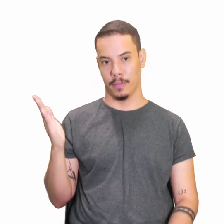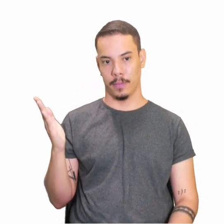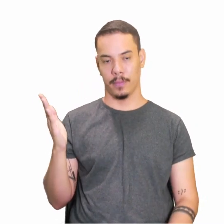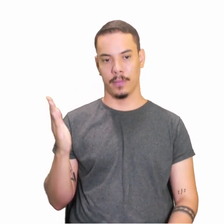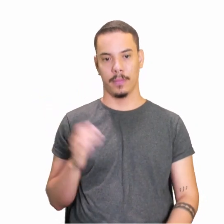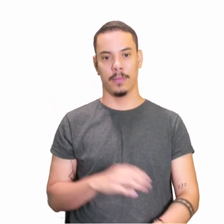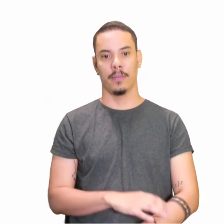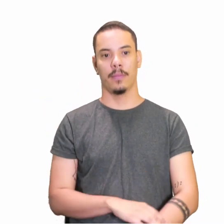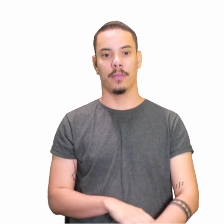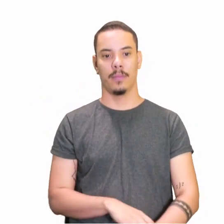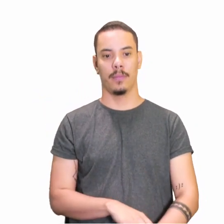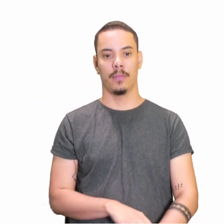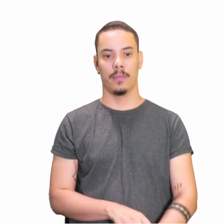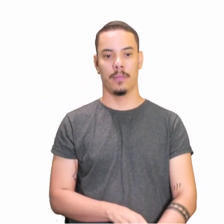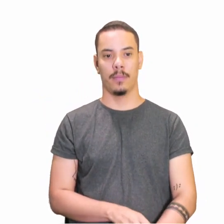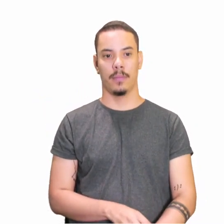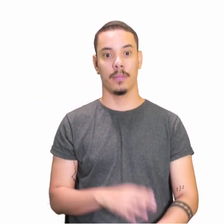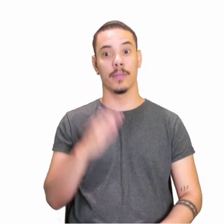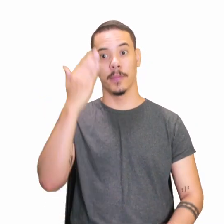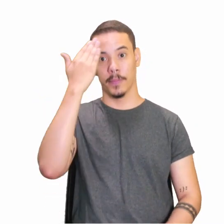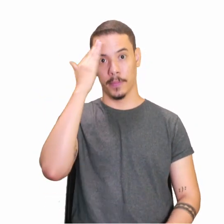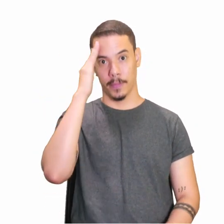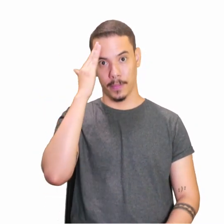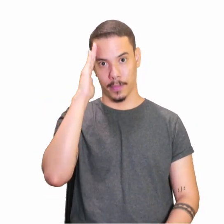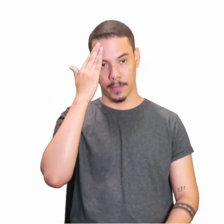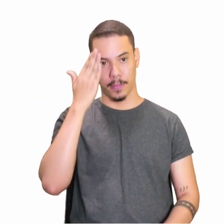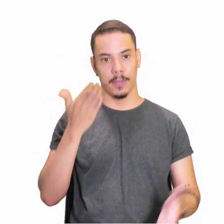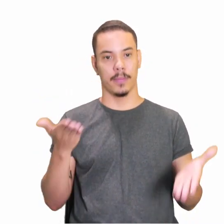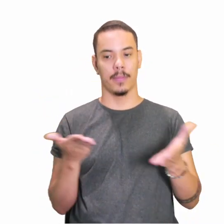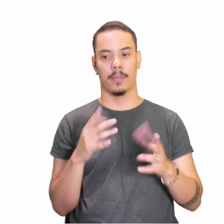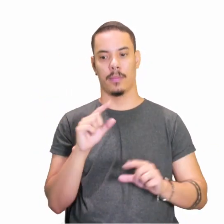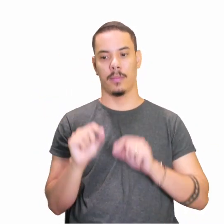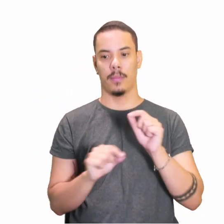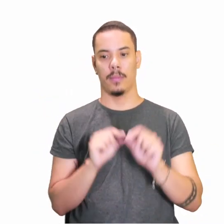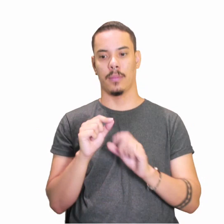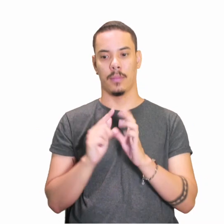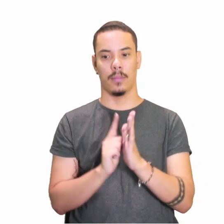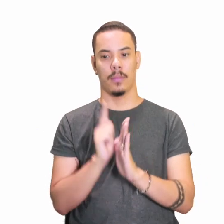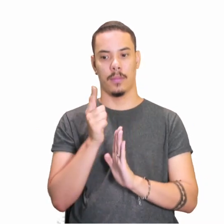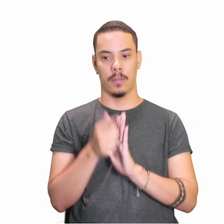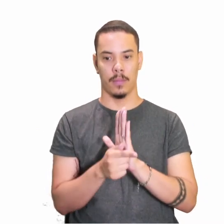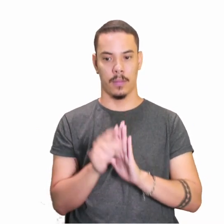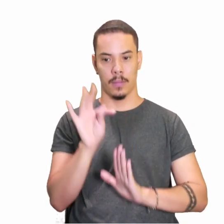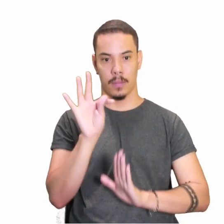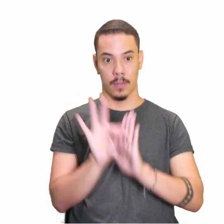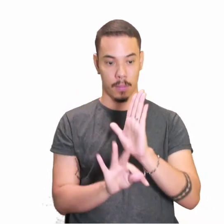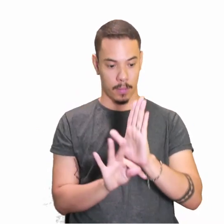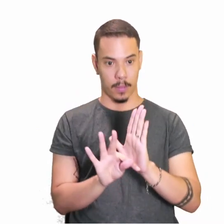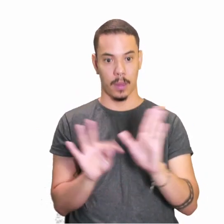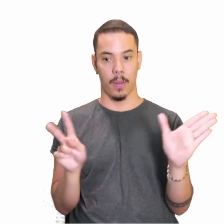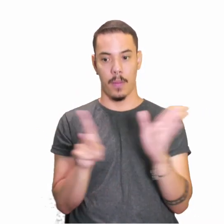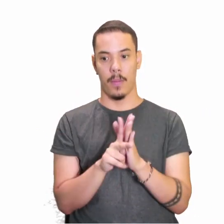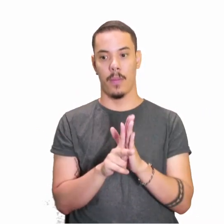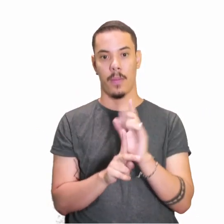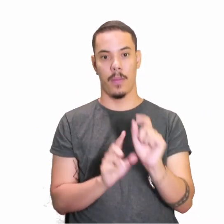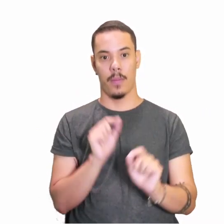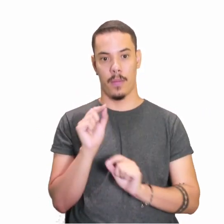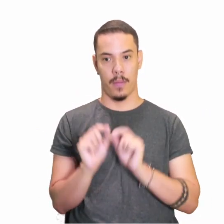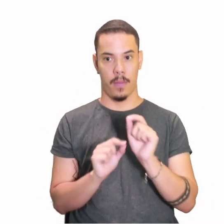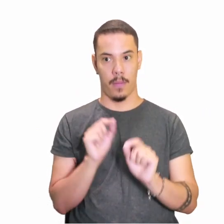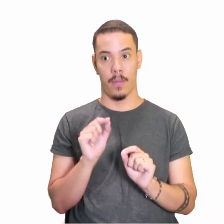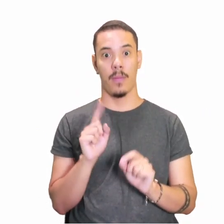de olho, vamos entender. Olha só, gêneros textuais, eles aí partem